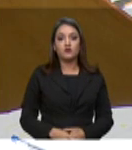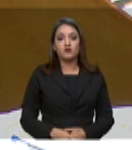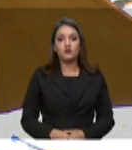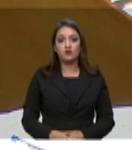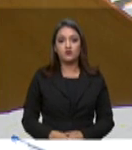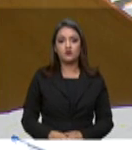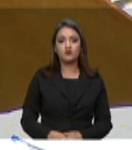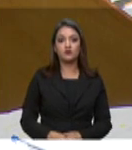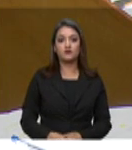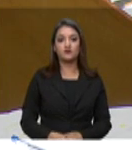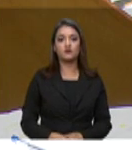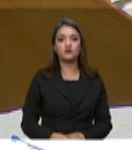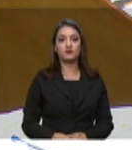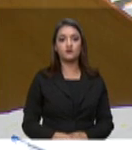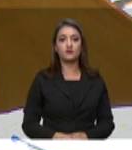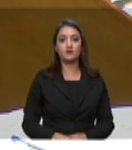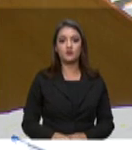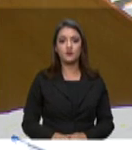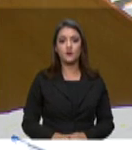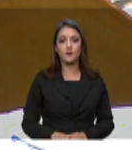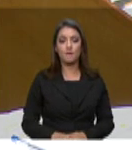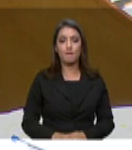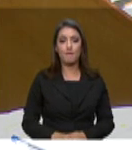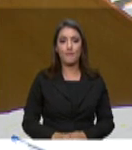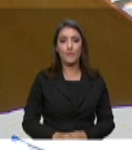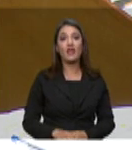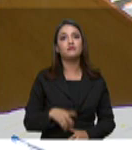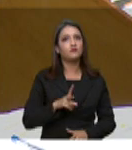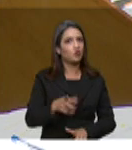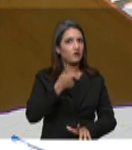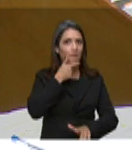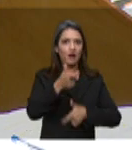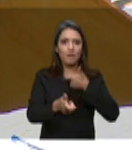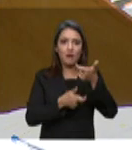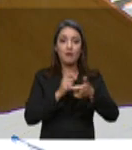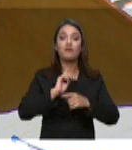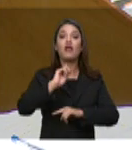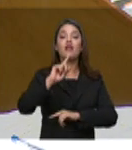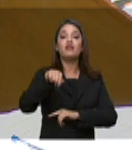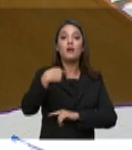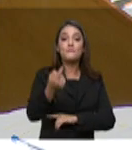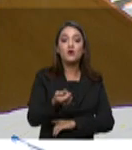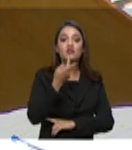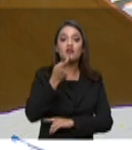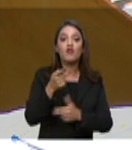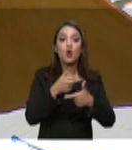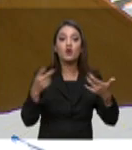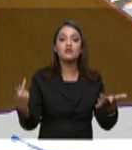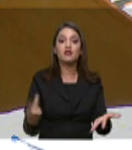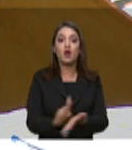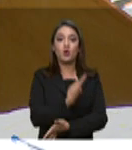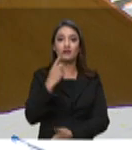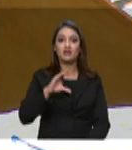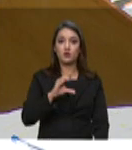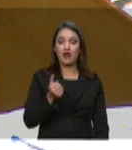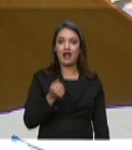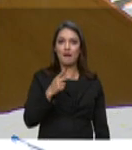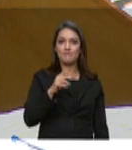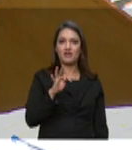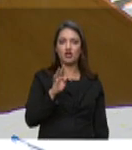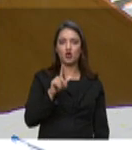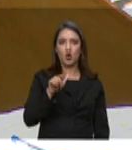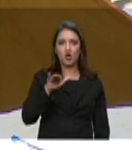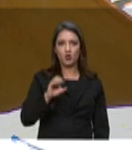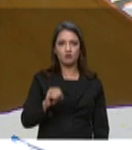hoje e prossegue com as ofensas depois ele faz comentários sobre o que aconteceu no Capitólio